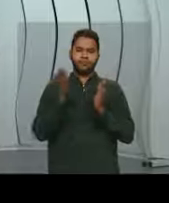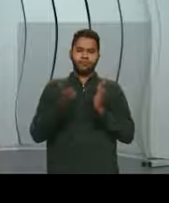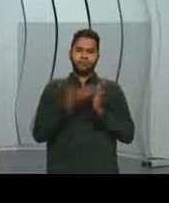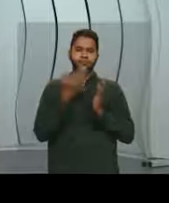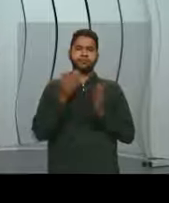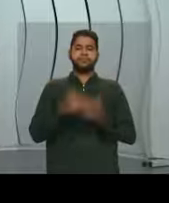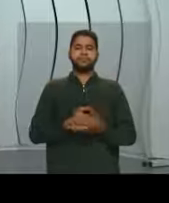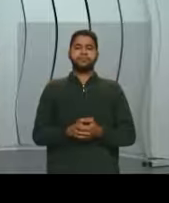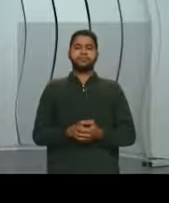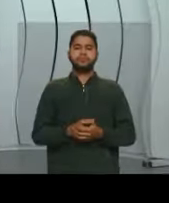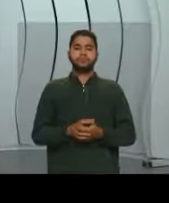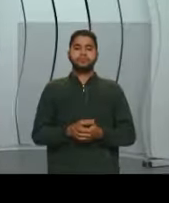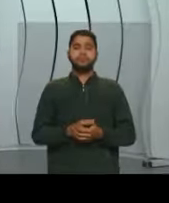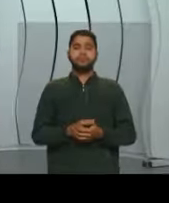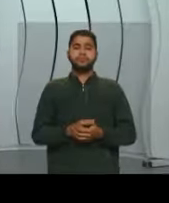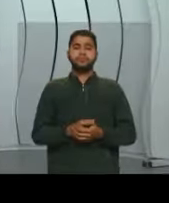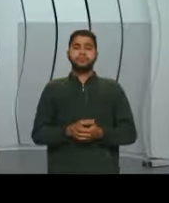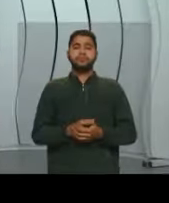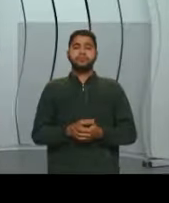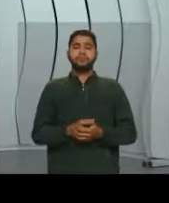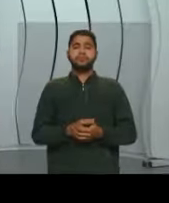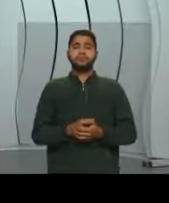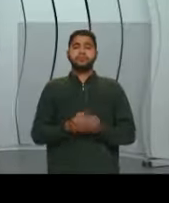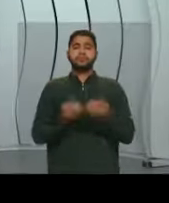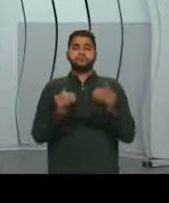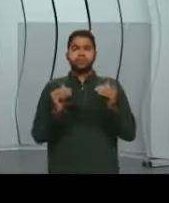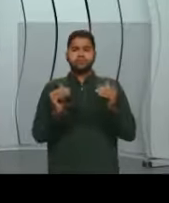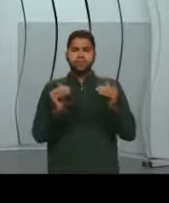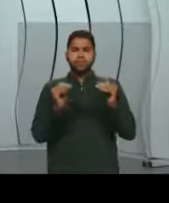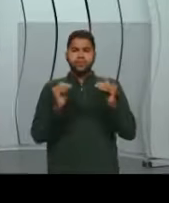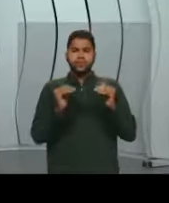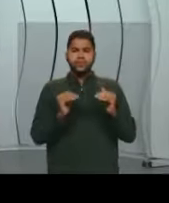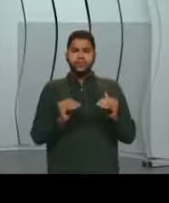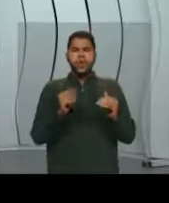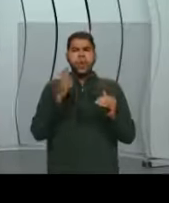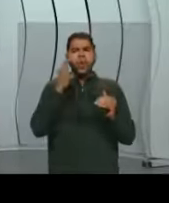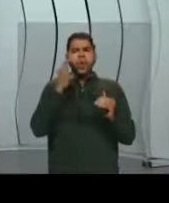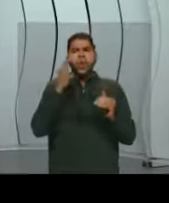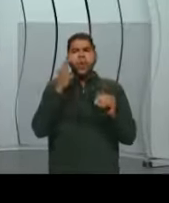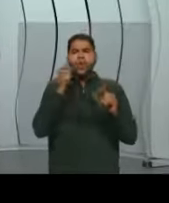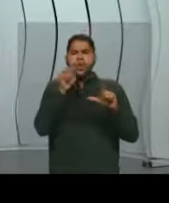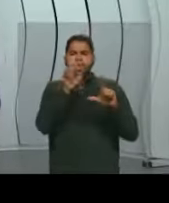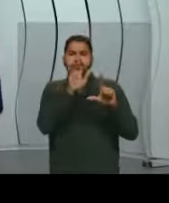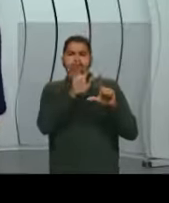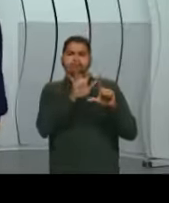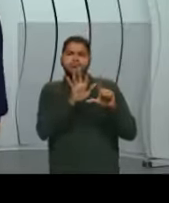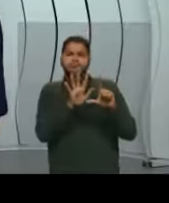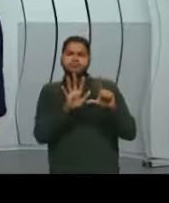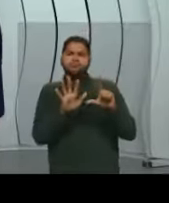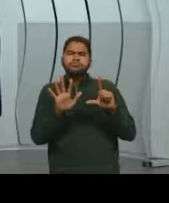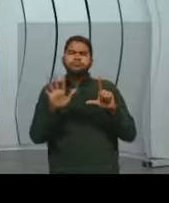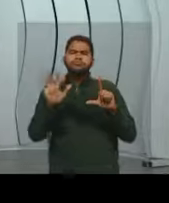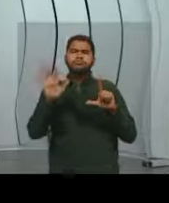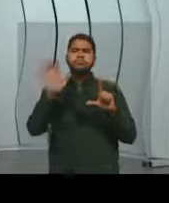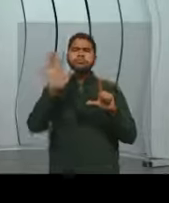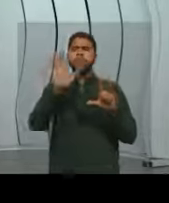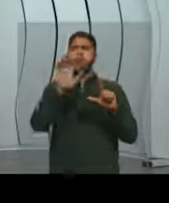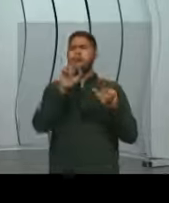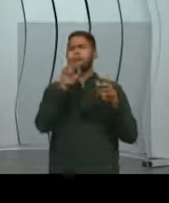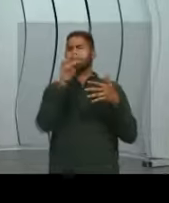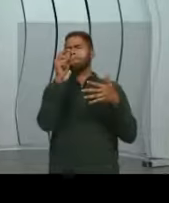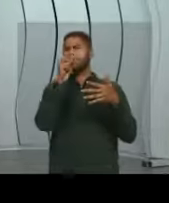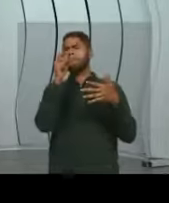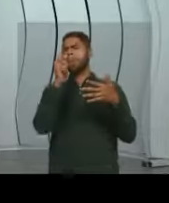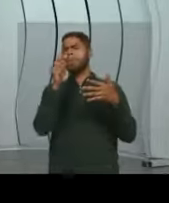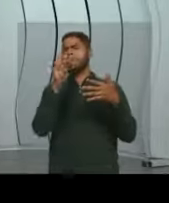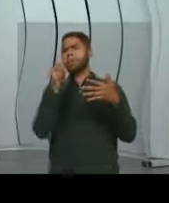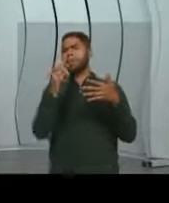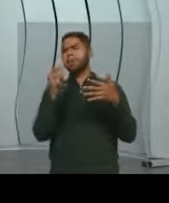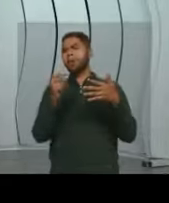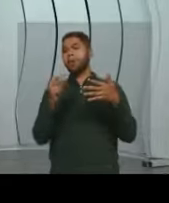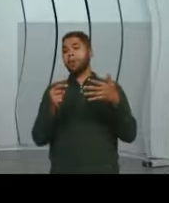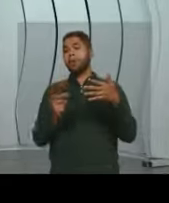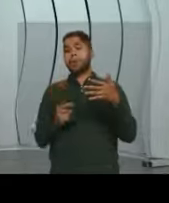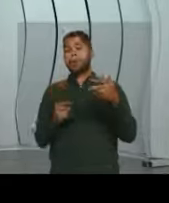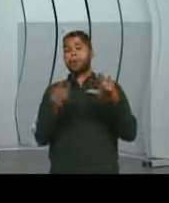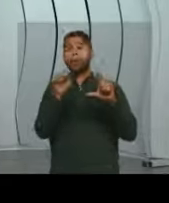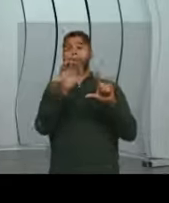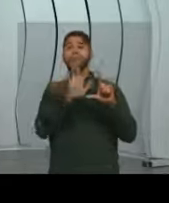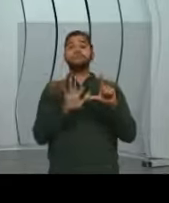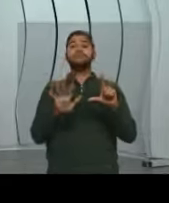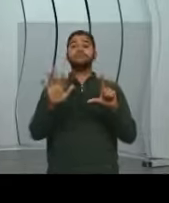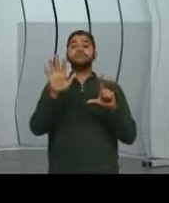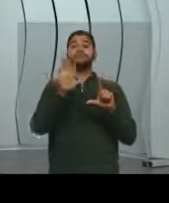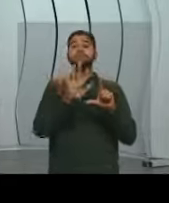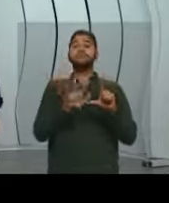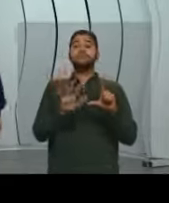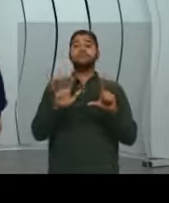revista, ok? E só que aqui no fundo, olha só quanta coisa nós podemos ver. Aqui nós temos uma imagem, olha